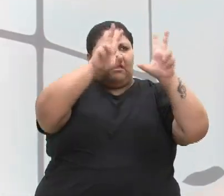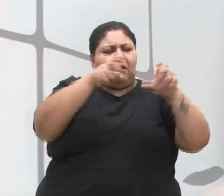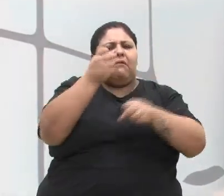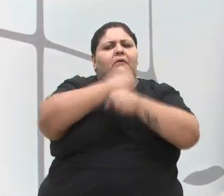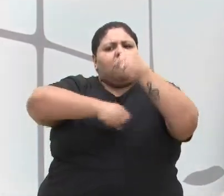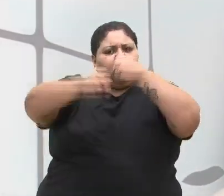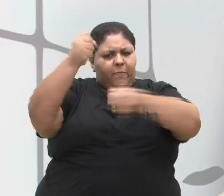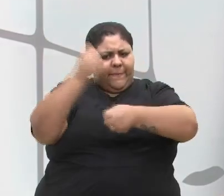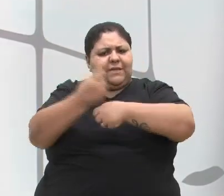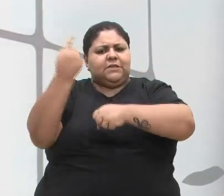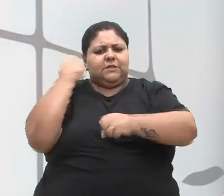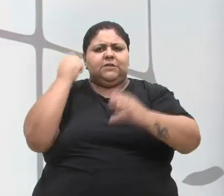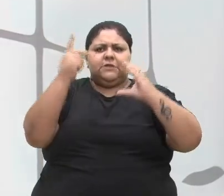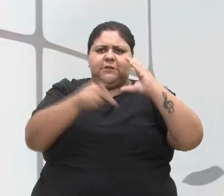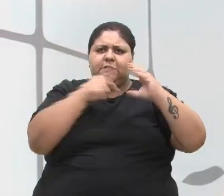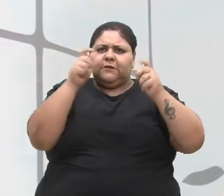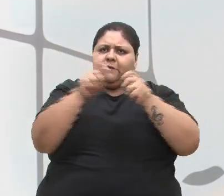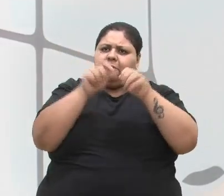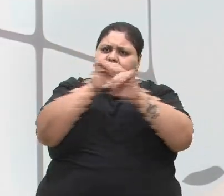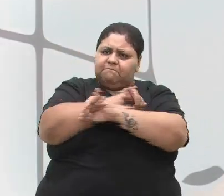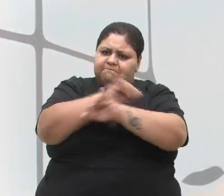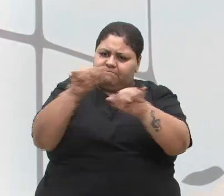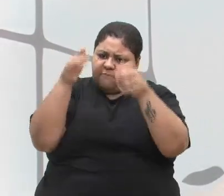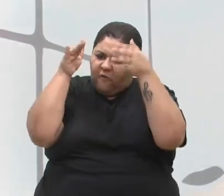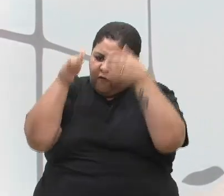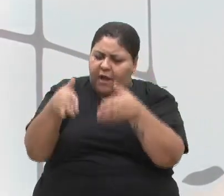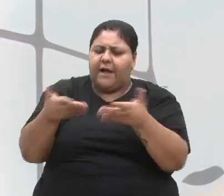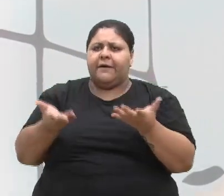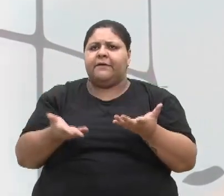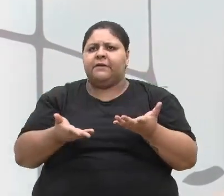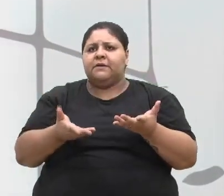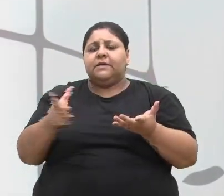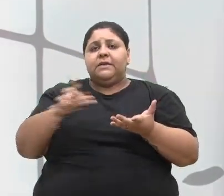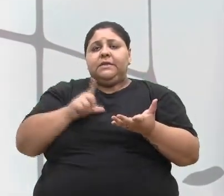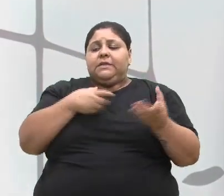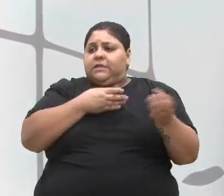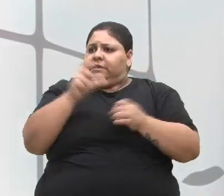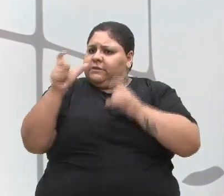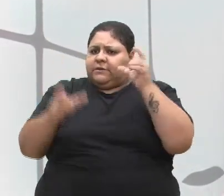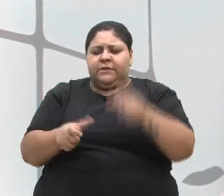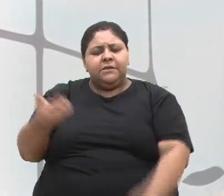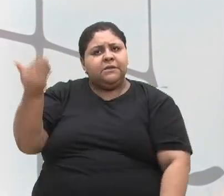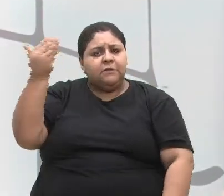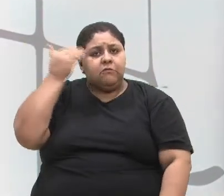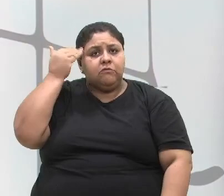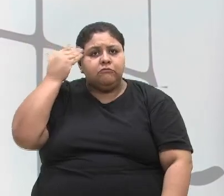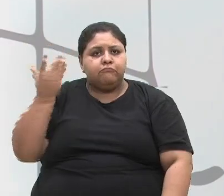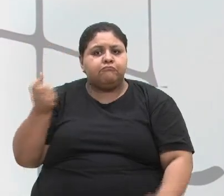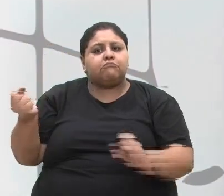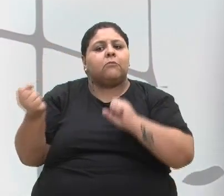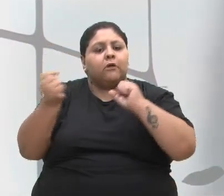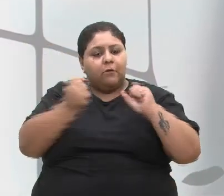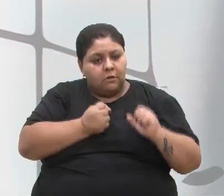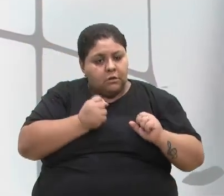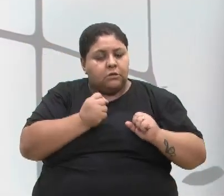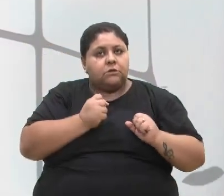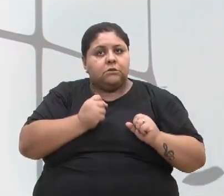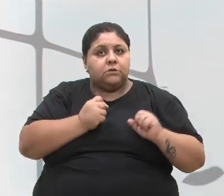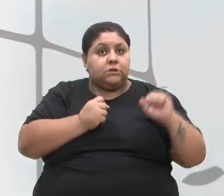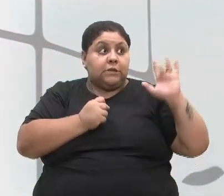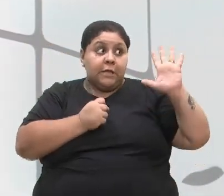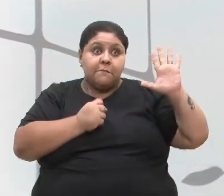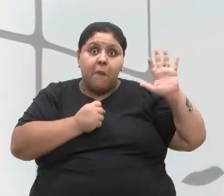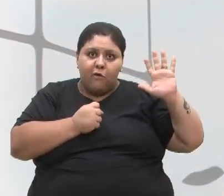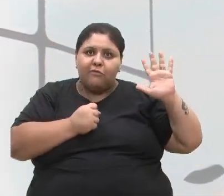nossa Câmara aqui fez uma campanha especial para falar sobre isso, e ainda tem muita gente que não sabe que pode, que está nas mãos, né, cada